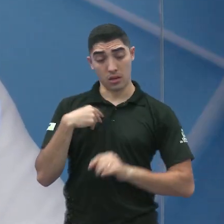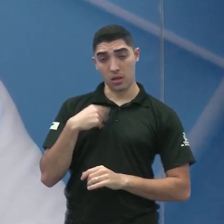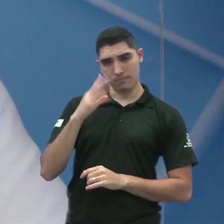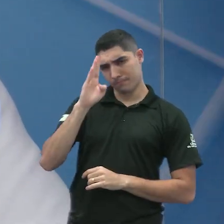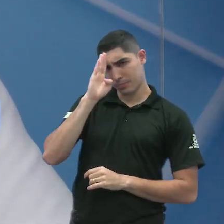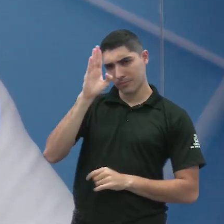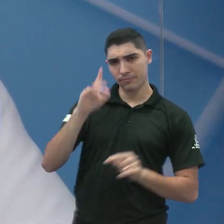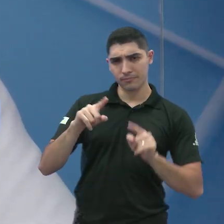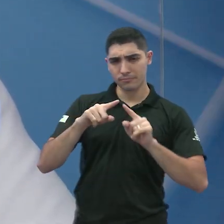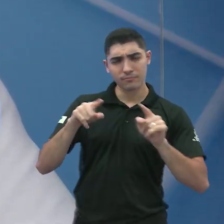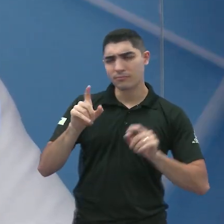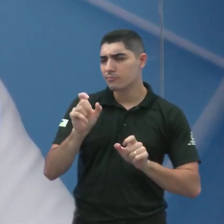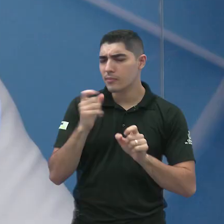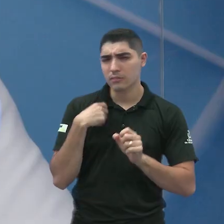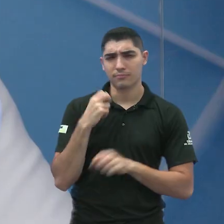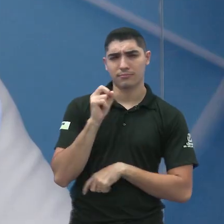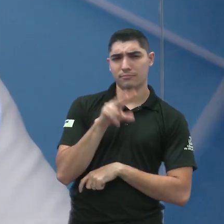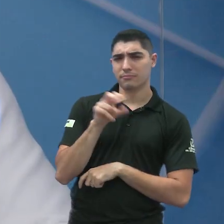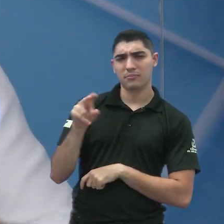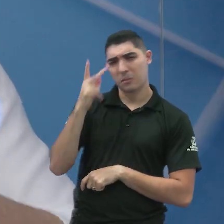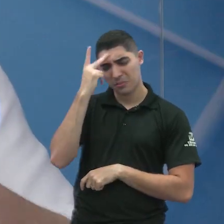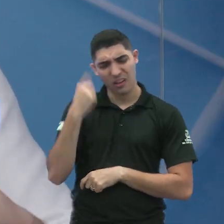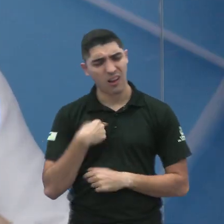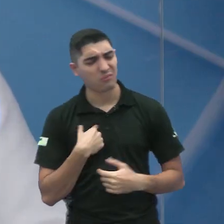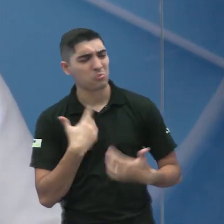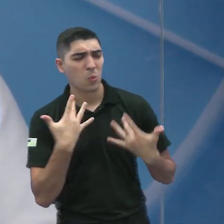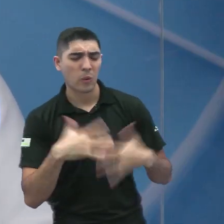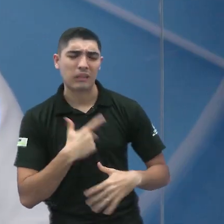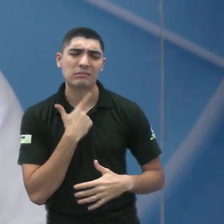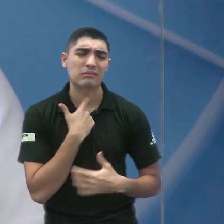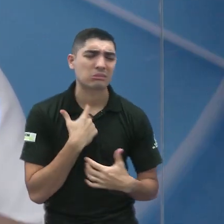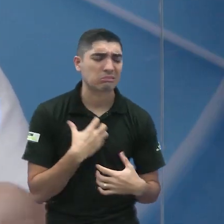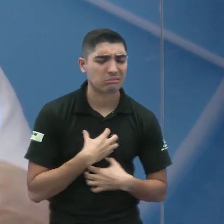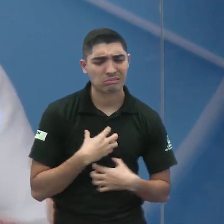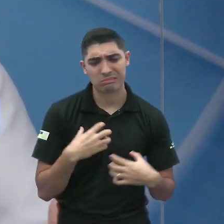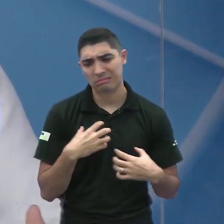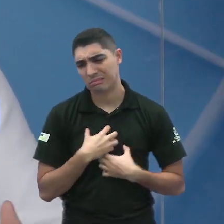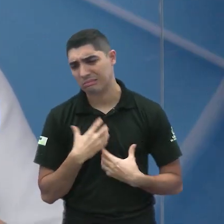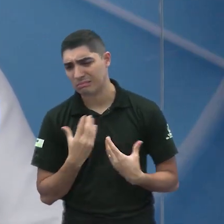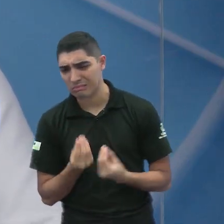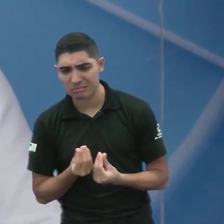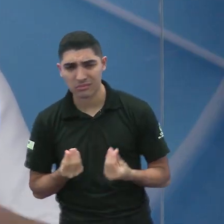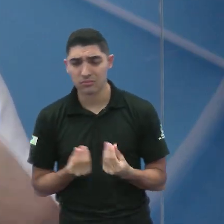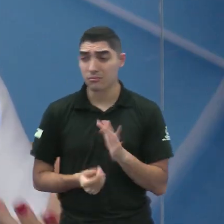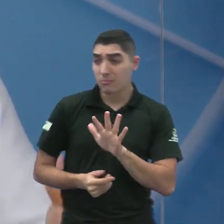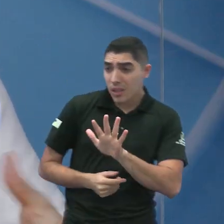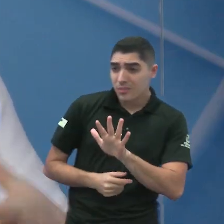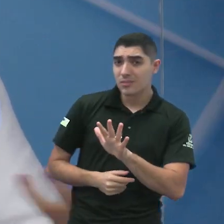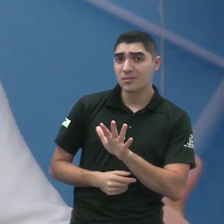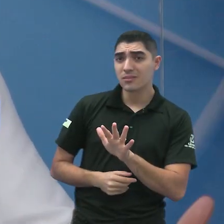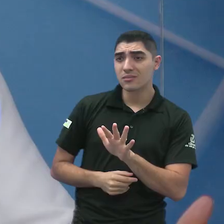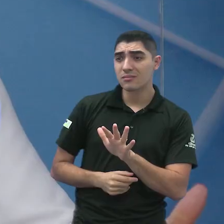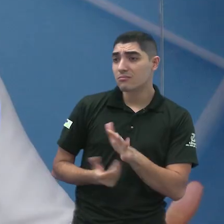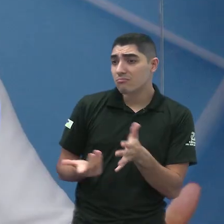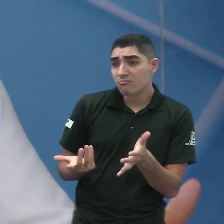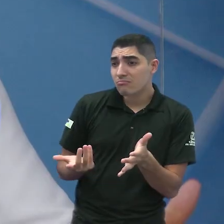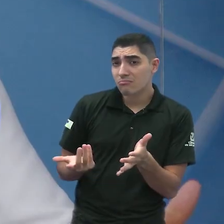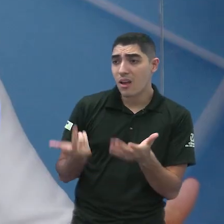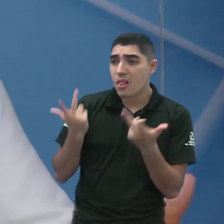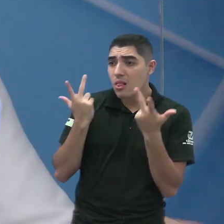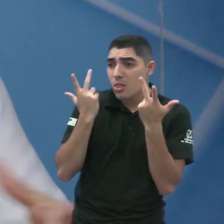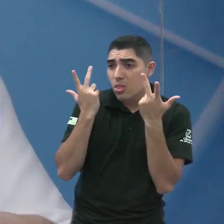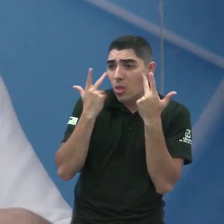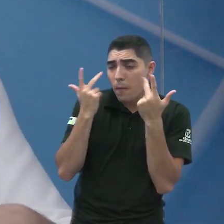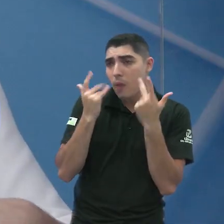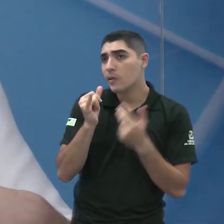na clínica, né? Nossa, eu escuto muito isso. Ah, não queria estar sentindo isso diante de uma situação que eu fico pensando como sentir